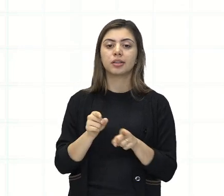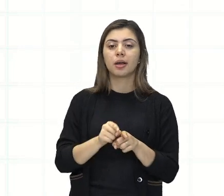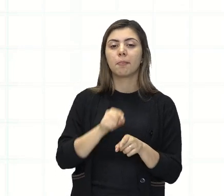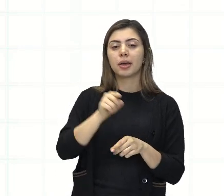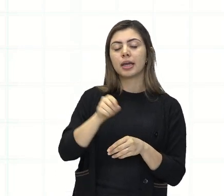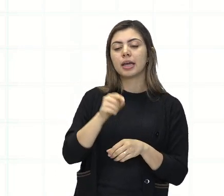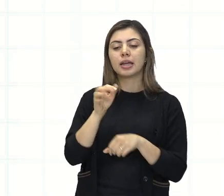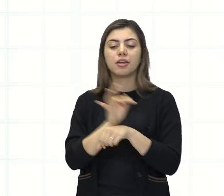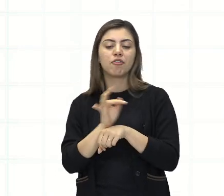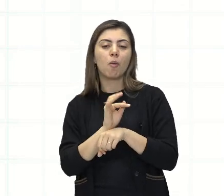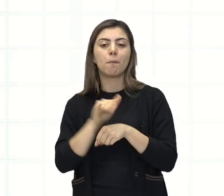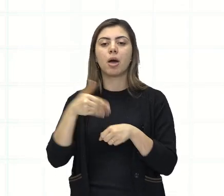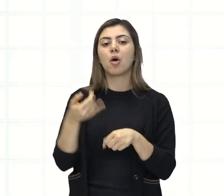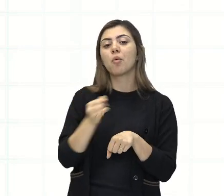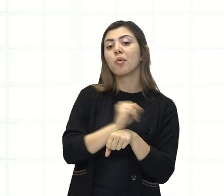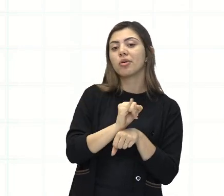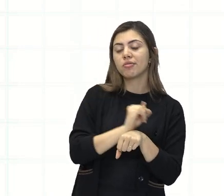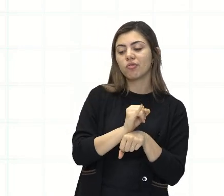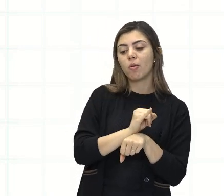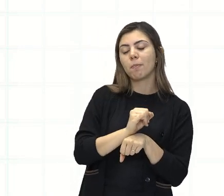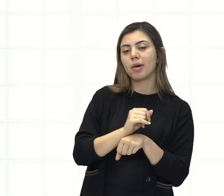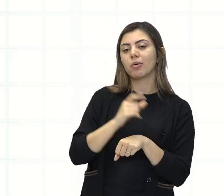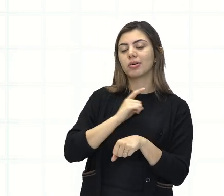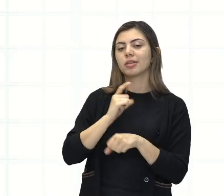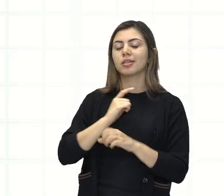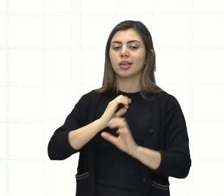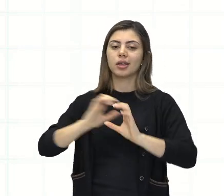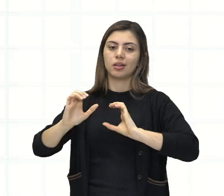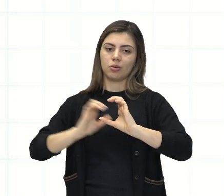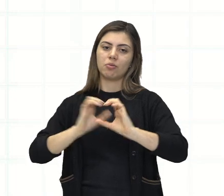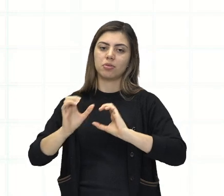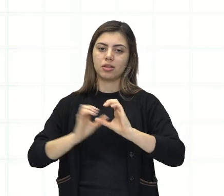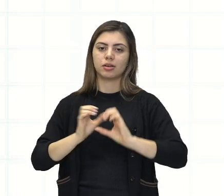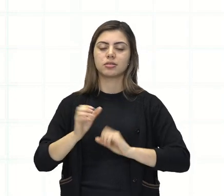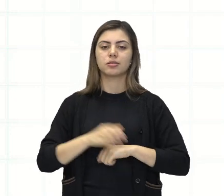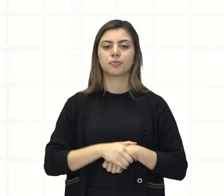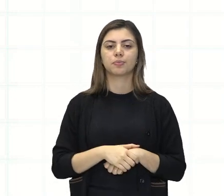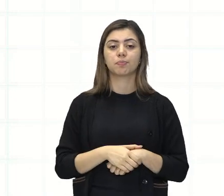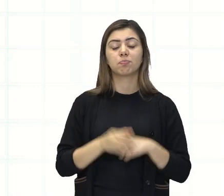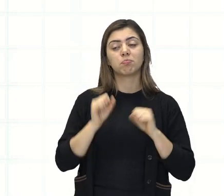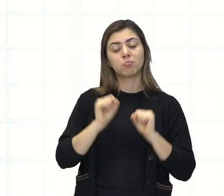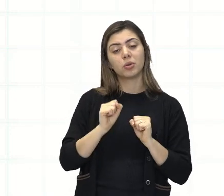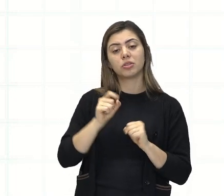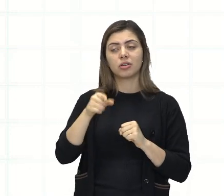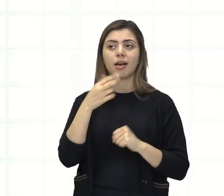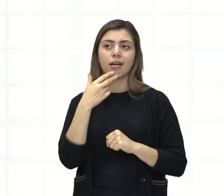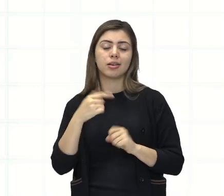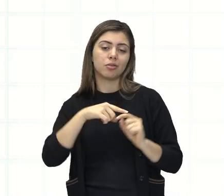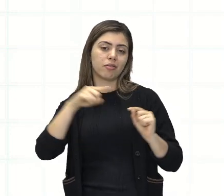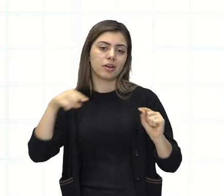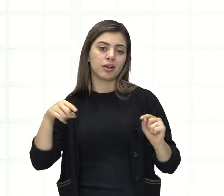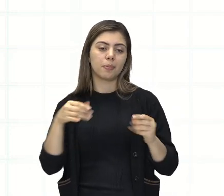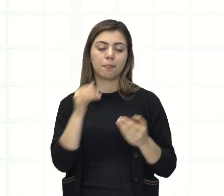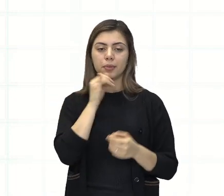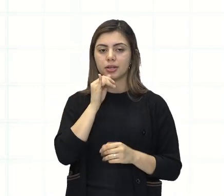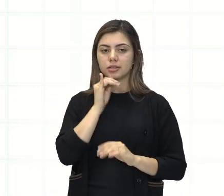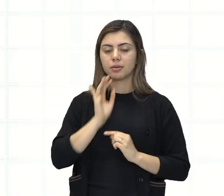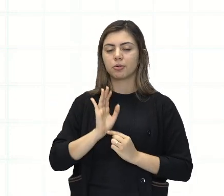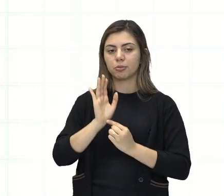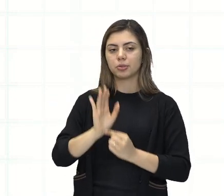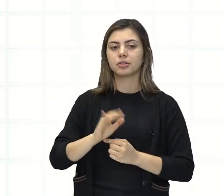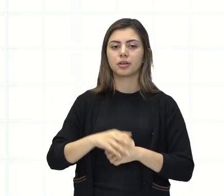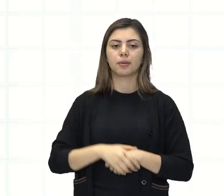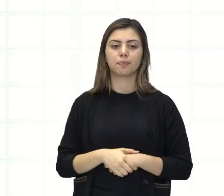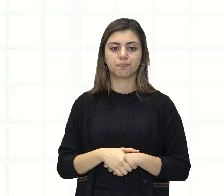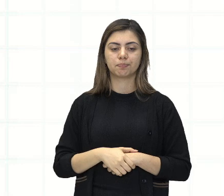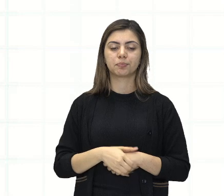de formalidade do contexto da comunicação. Por exemplo, nós